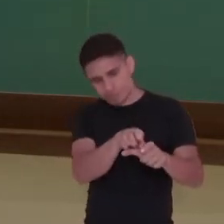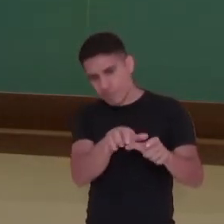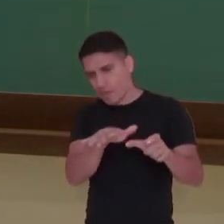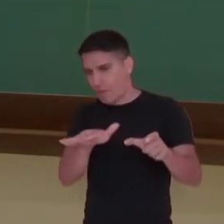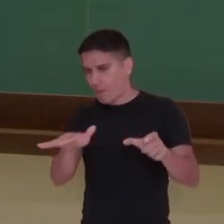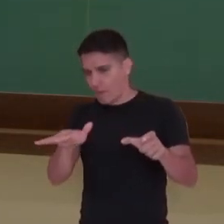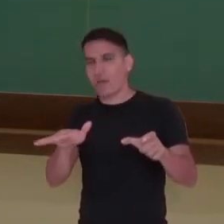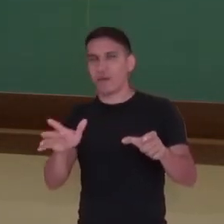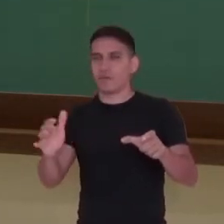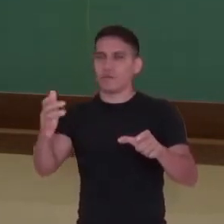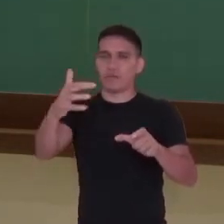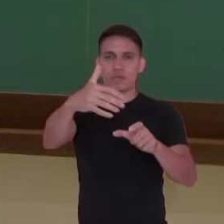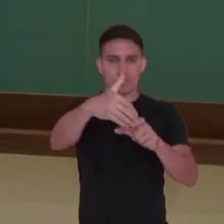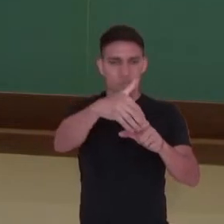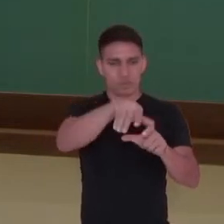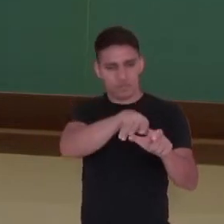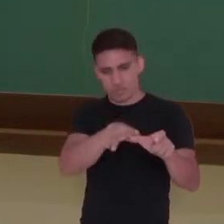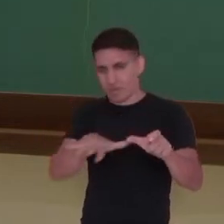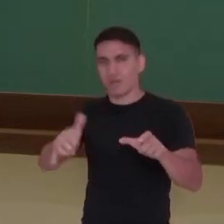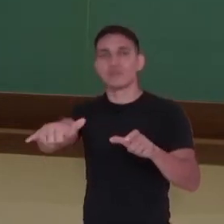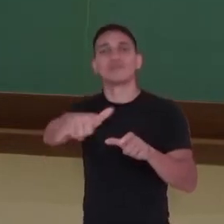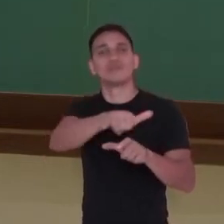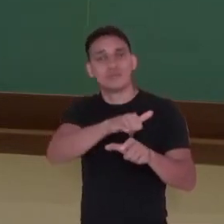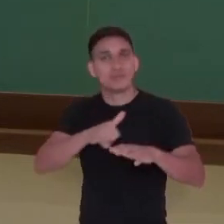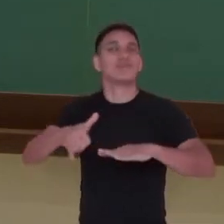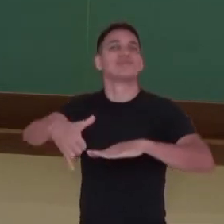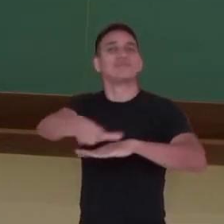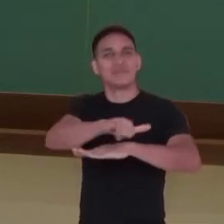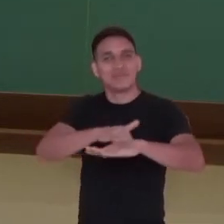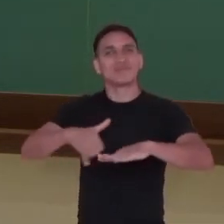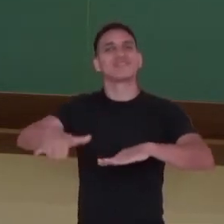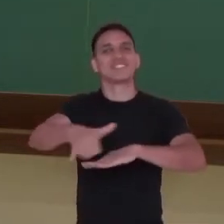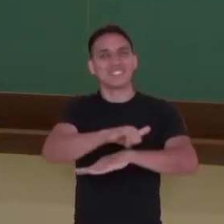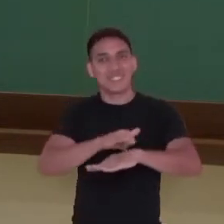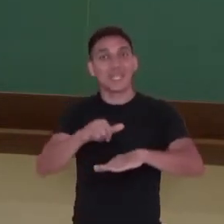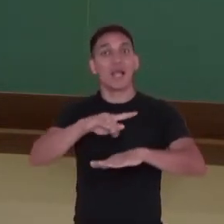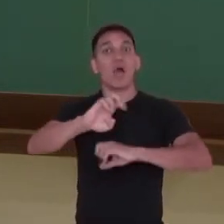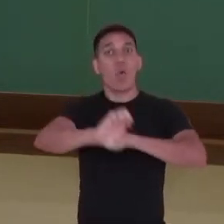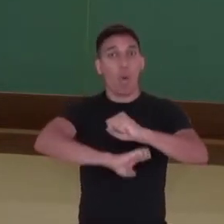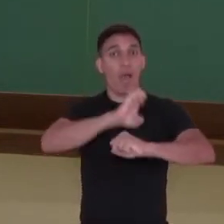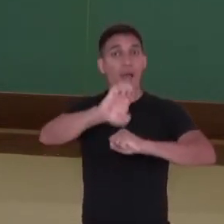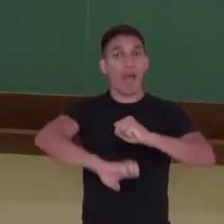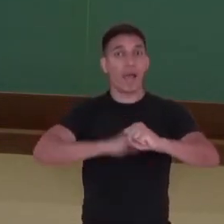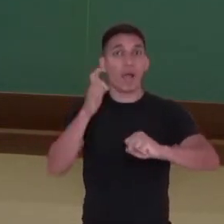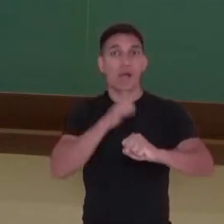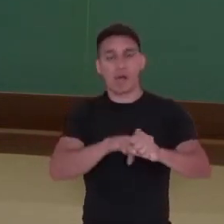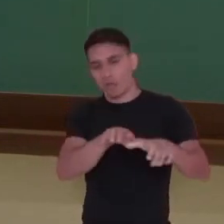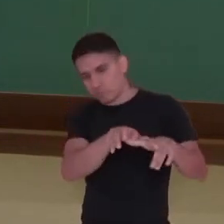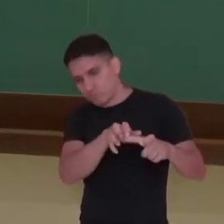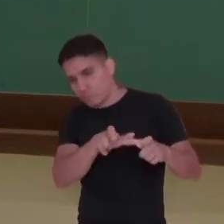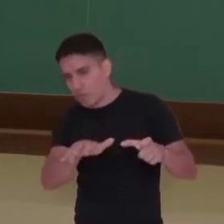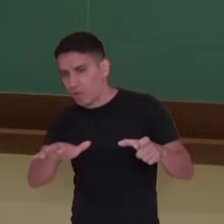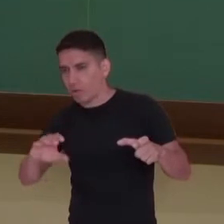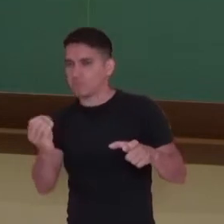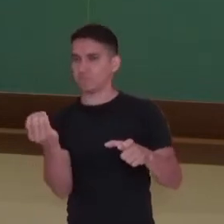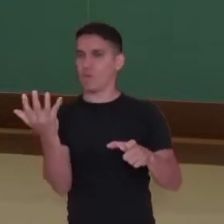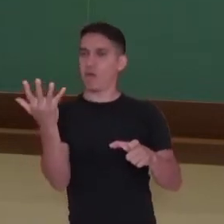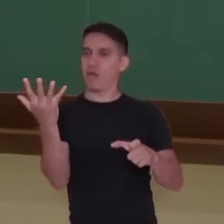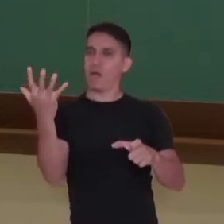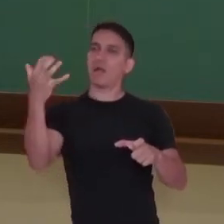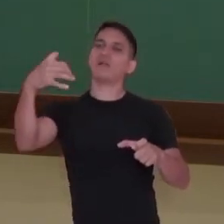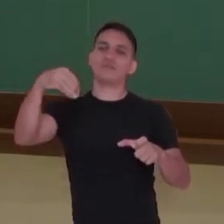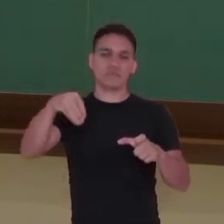corrente fique fazendo o seu movimento. Os elétrons vão percorrer, vão acender a lâmpada, retornam